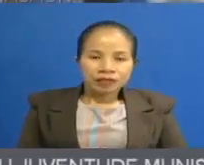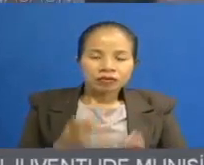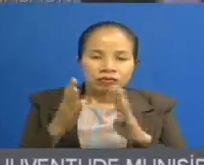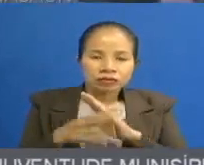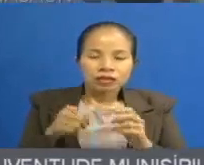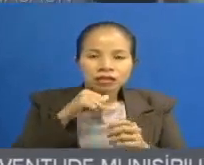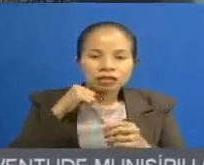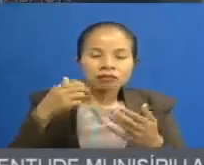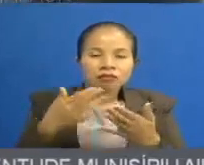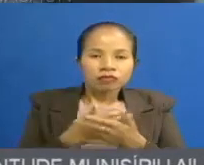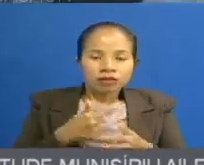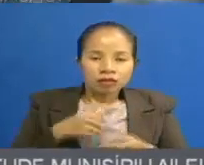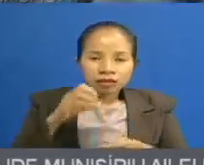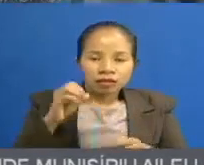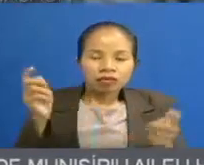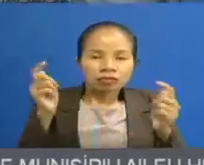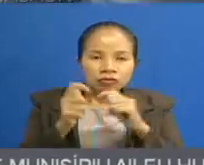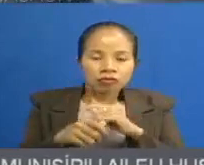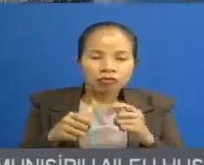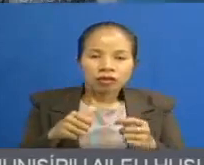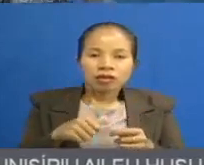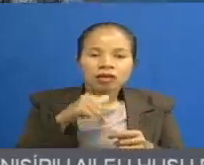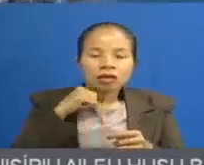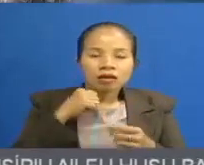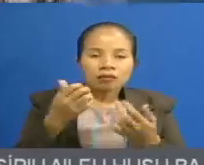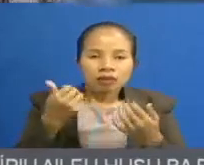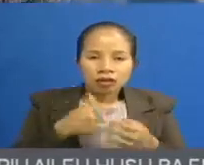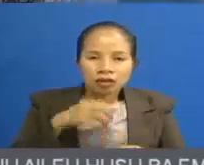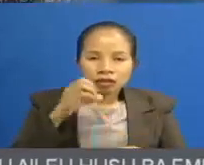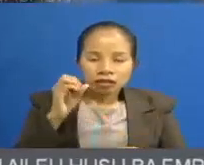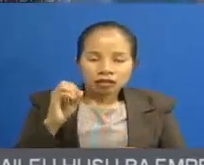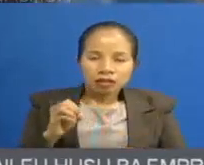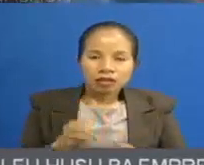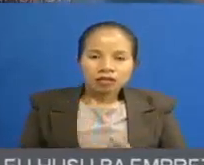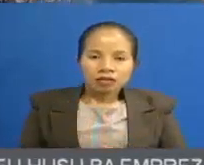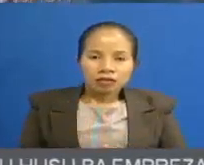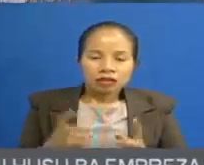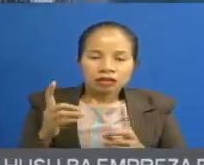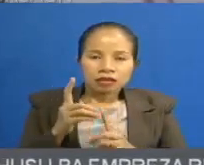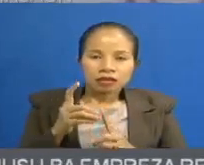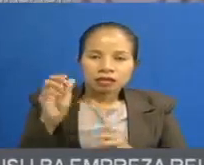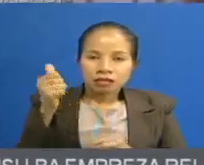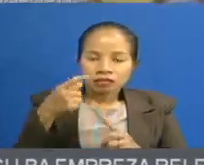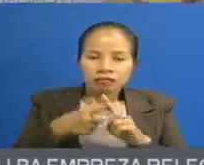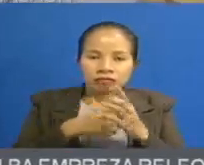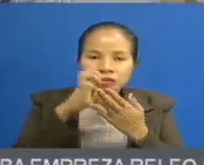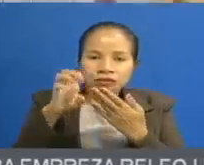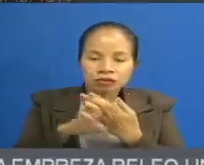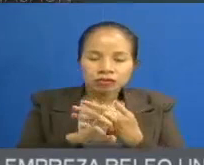amu paroko fon ainaru, hodi troka amu sesante paroko ainaru Armindo Brito, ihe lorong sanulu fulan